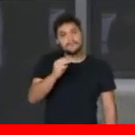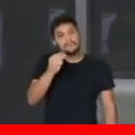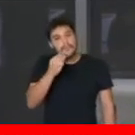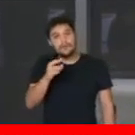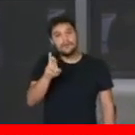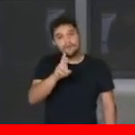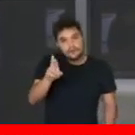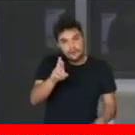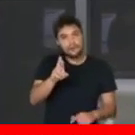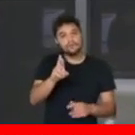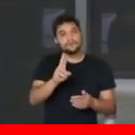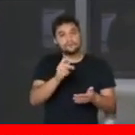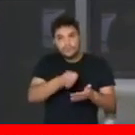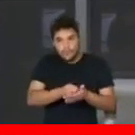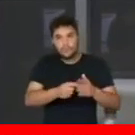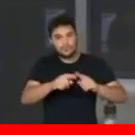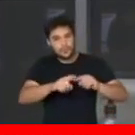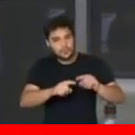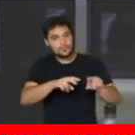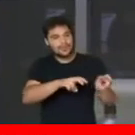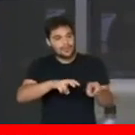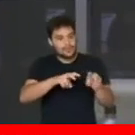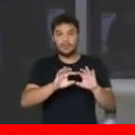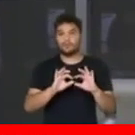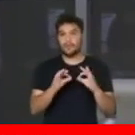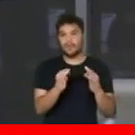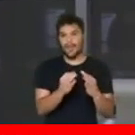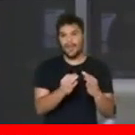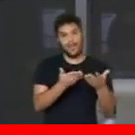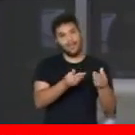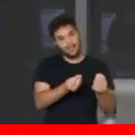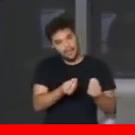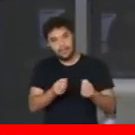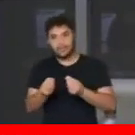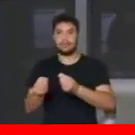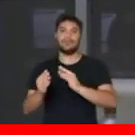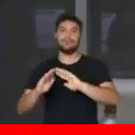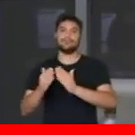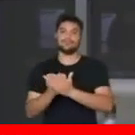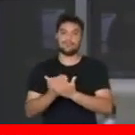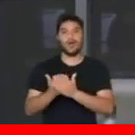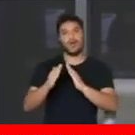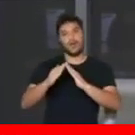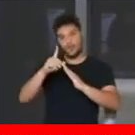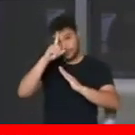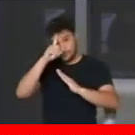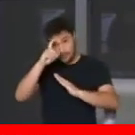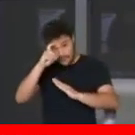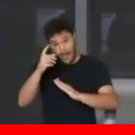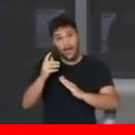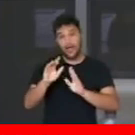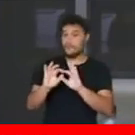de compra de produtos da agricultura familiar que eram revertidos para as escolas, para os hospitais, para as famílias